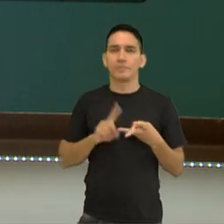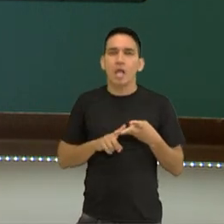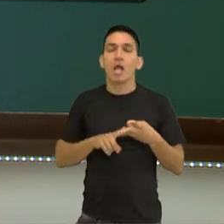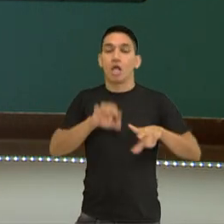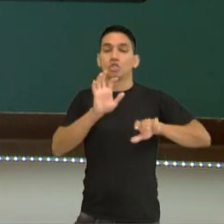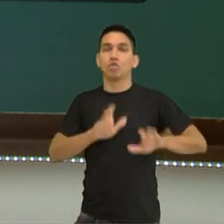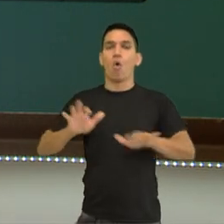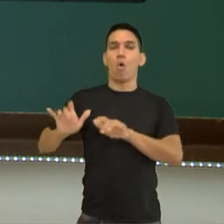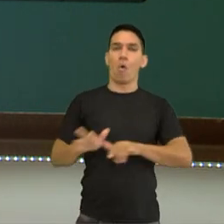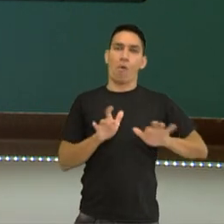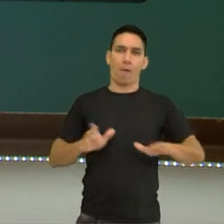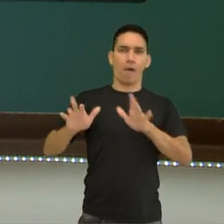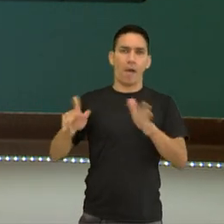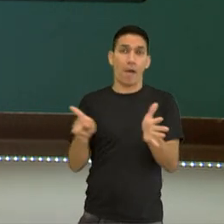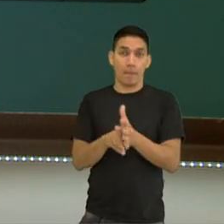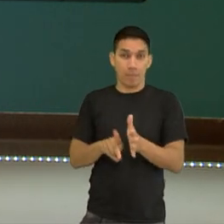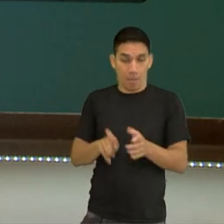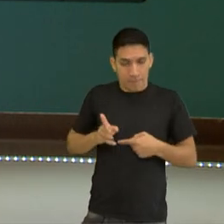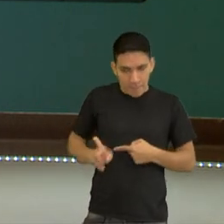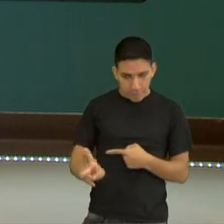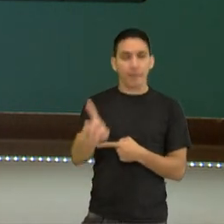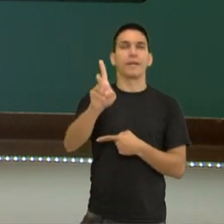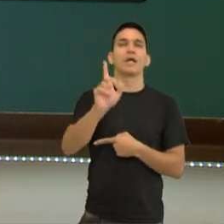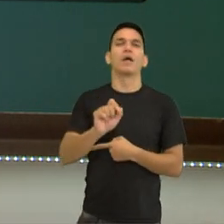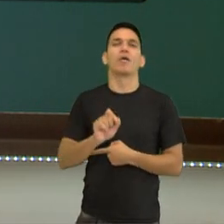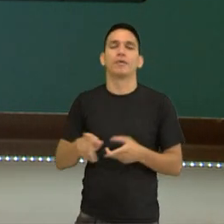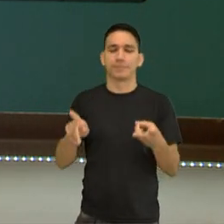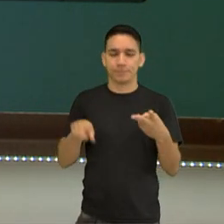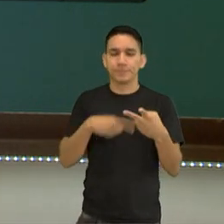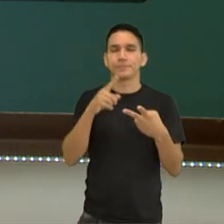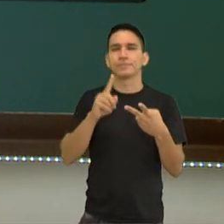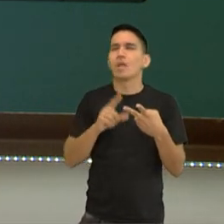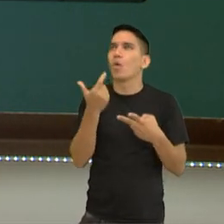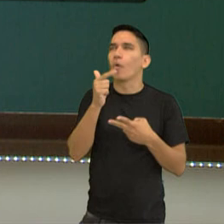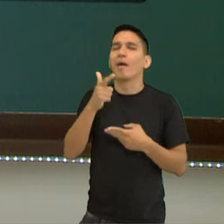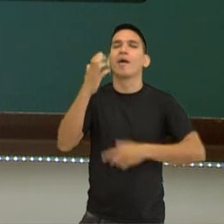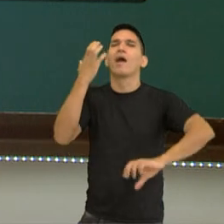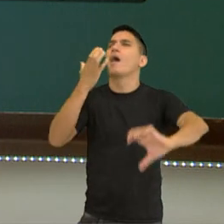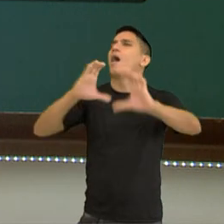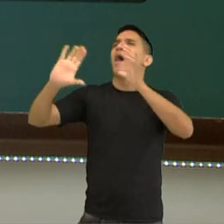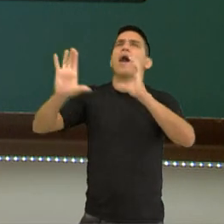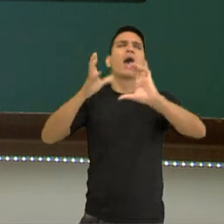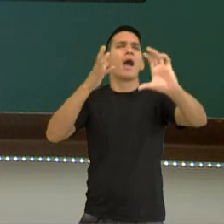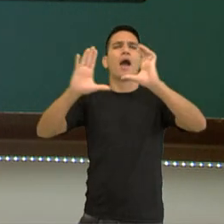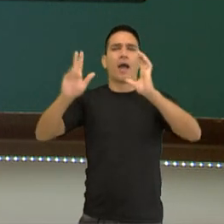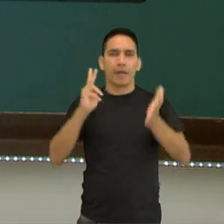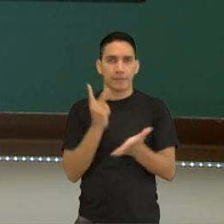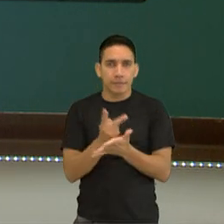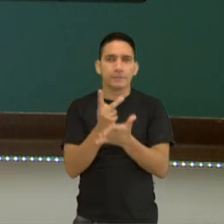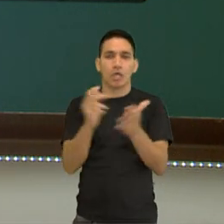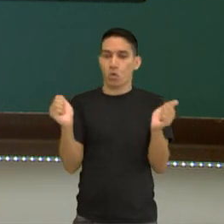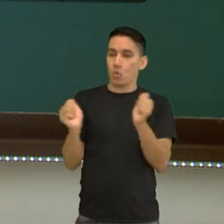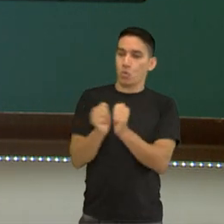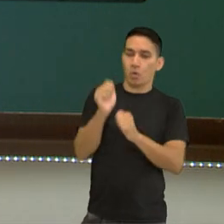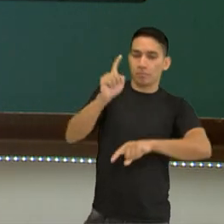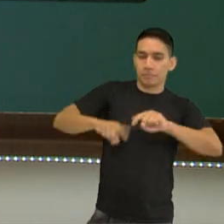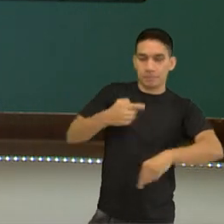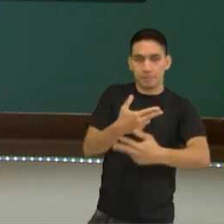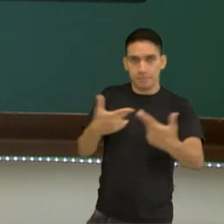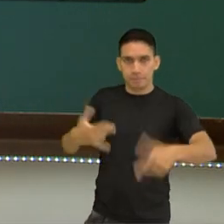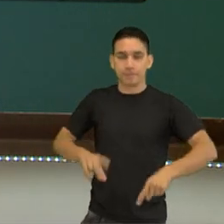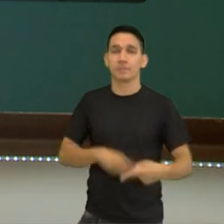né? Que é o instrumento, a música toccata, a cantada, que é a música cantada, acompanhada de instrumento, né?